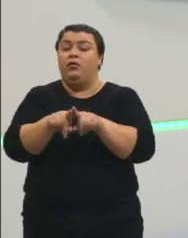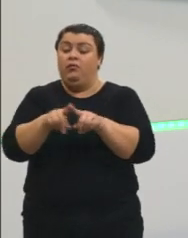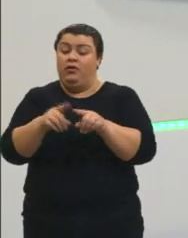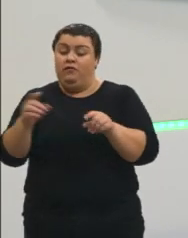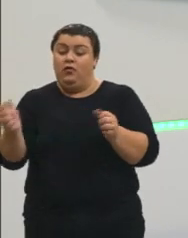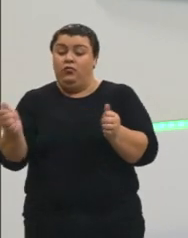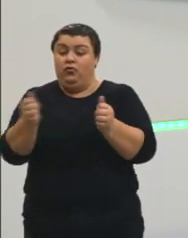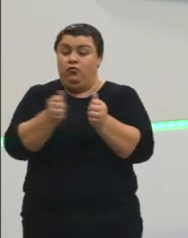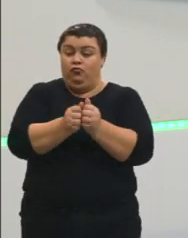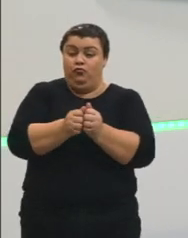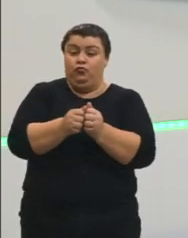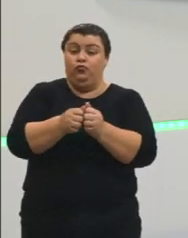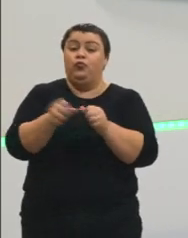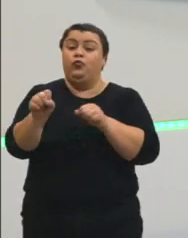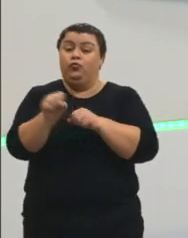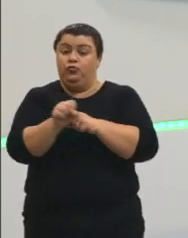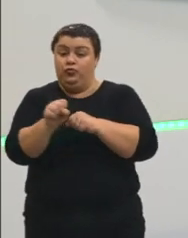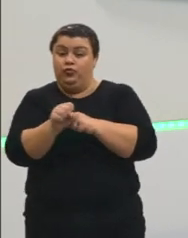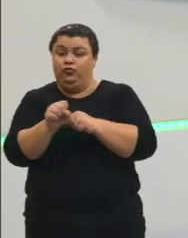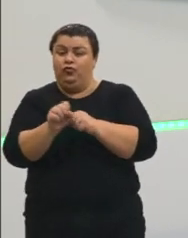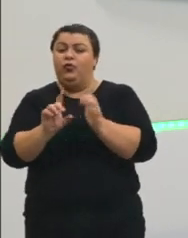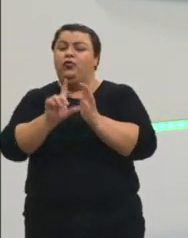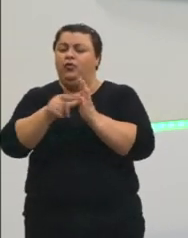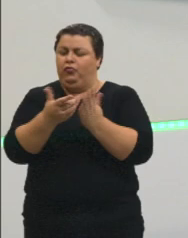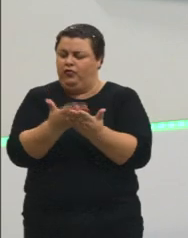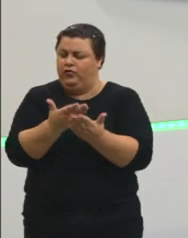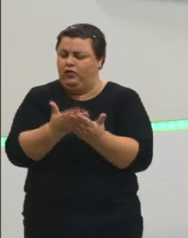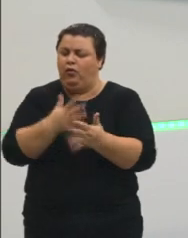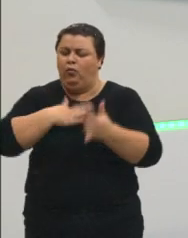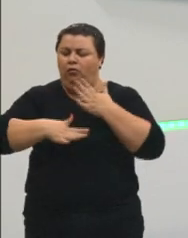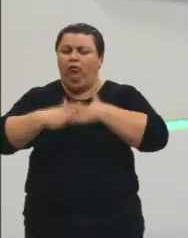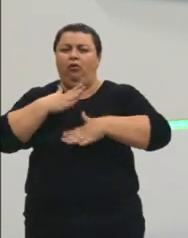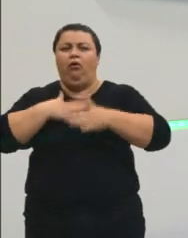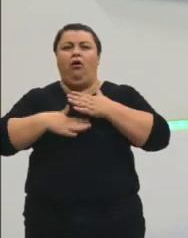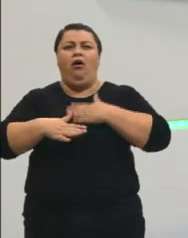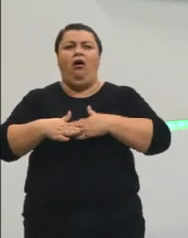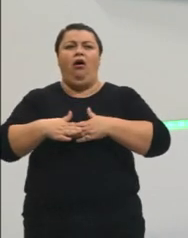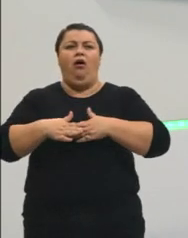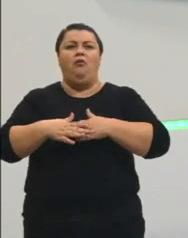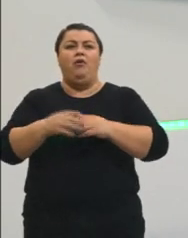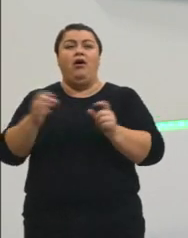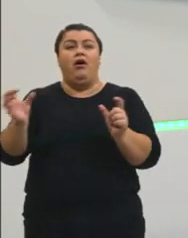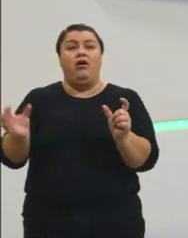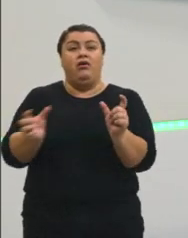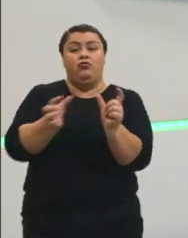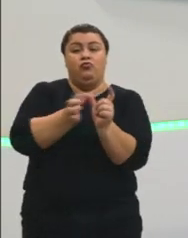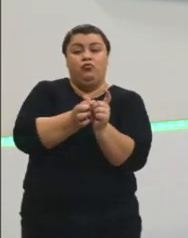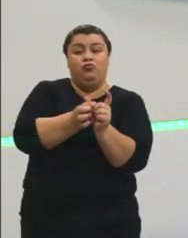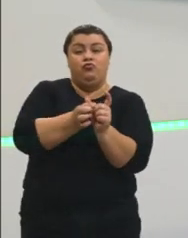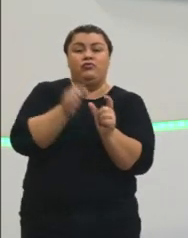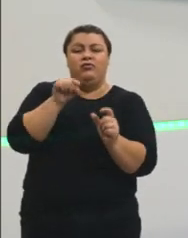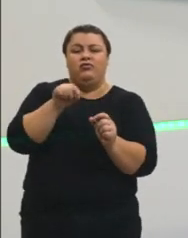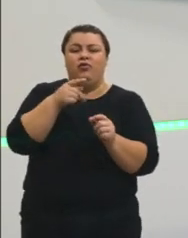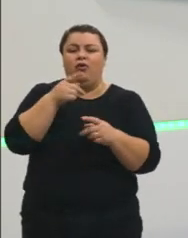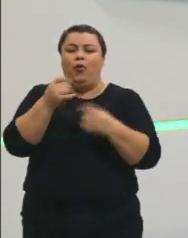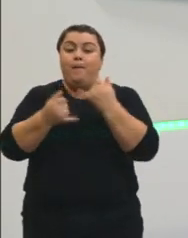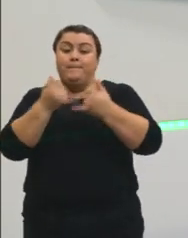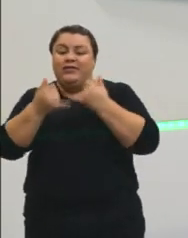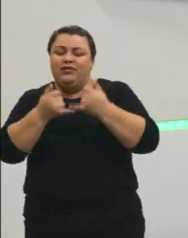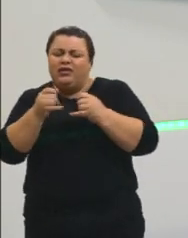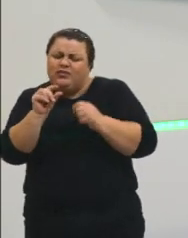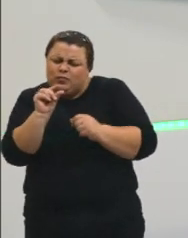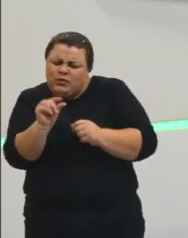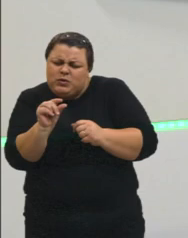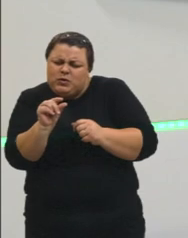substantivos a gente vai entrar nelas mais adiante com calma as conjunções eu brinco que elas são cimentinho na